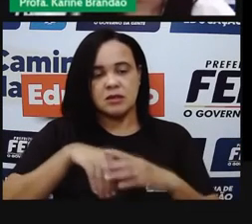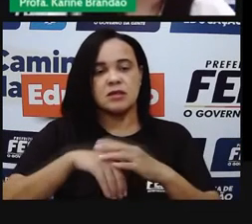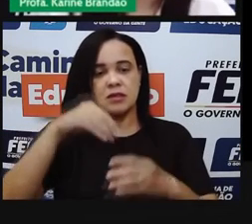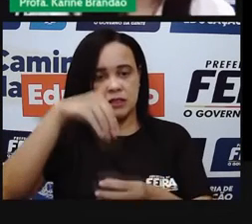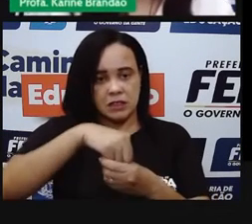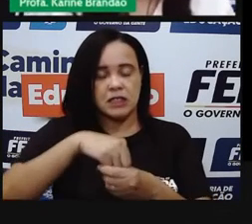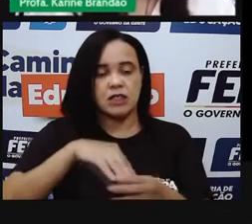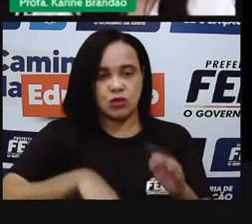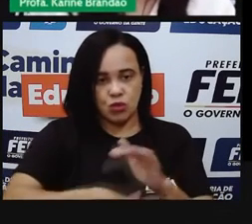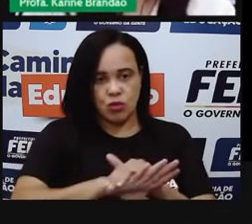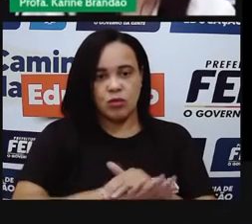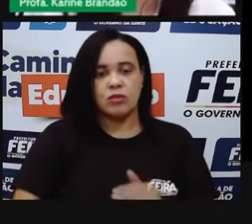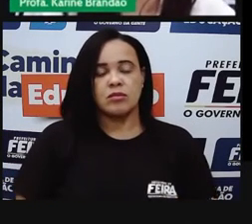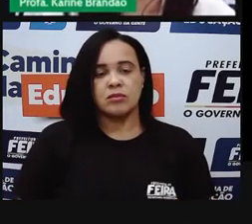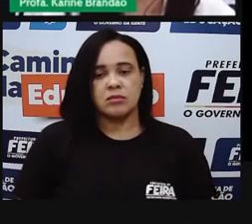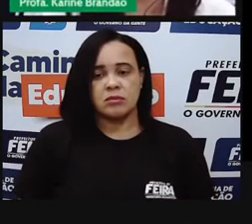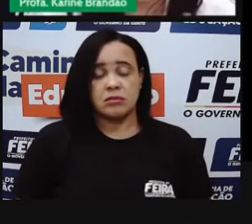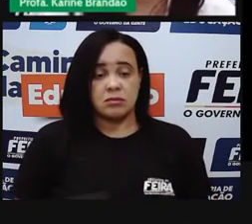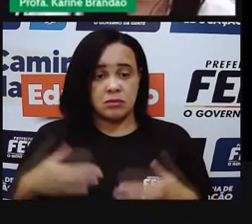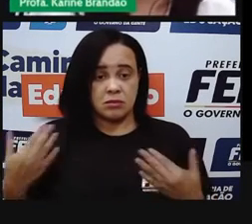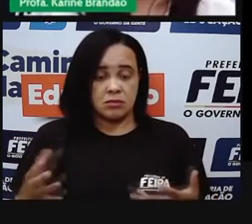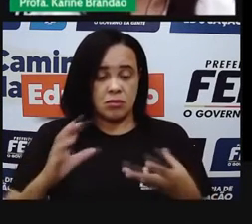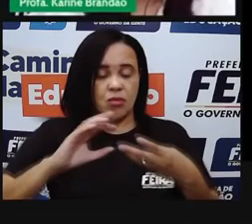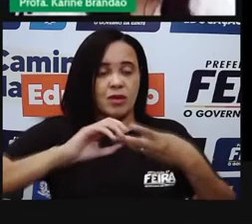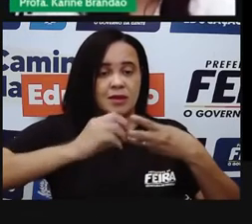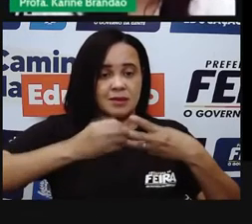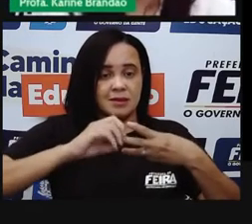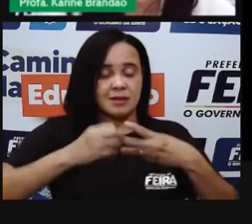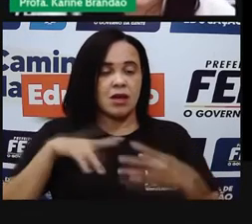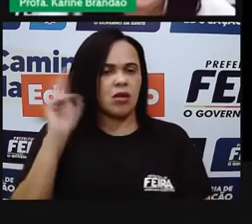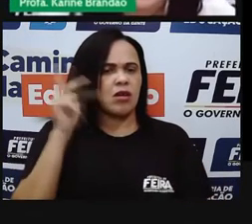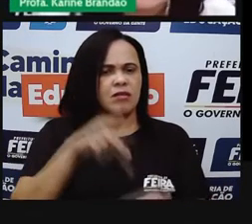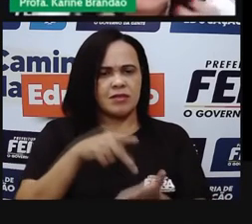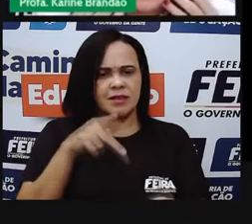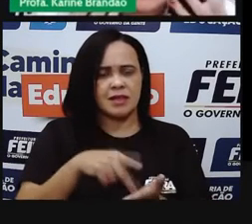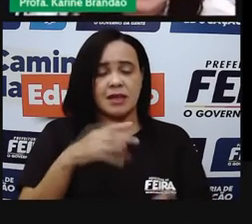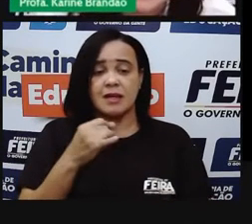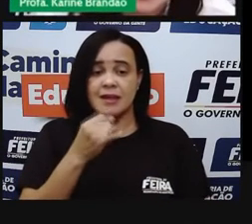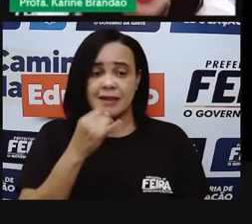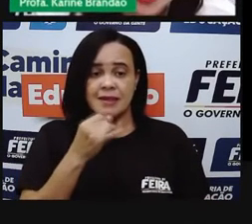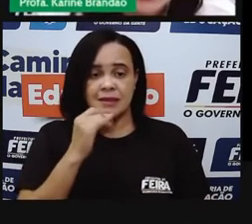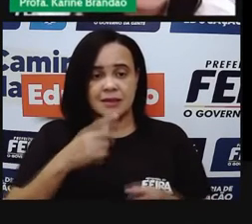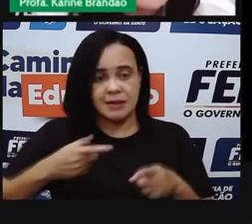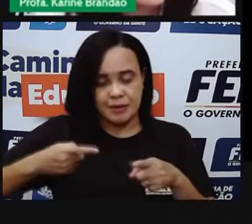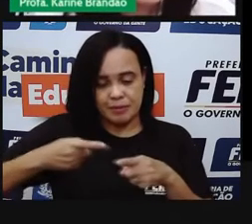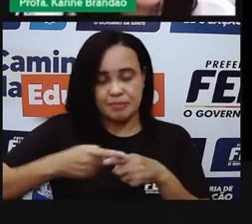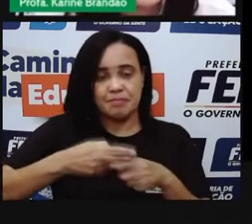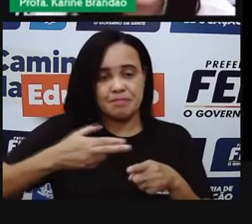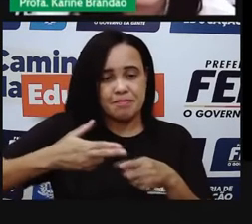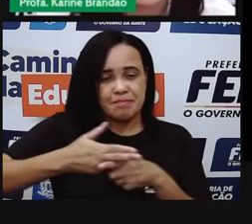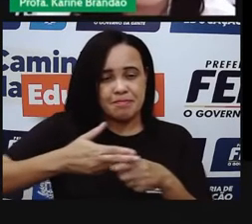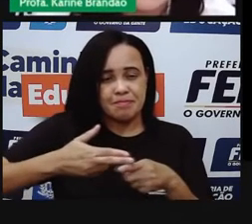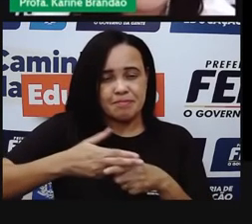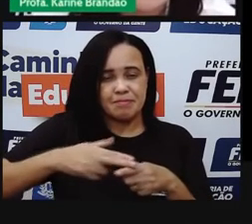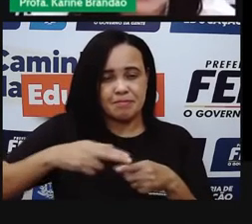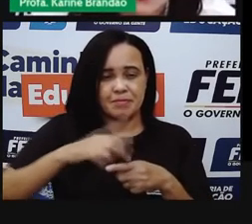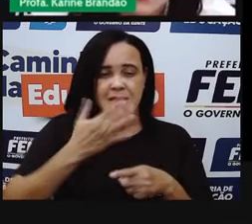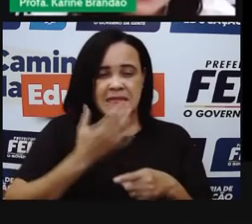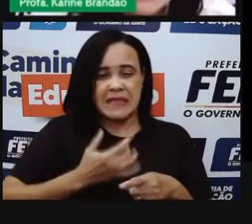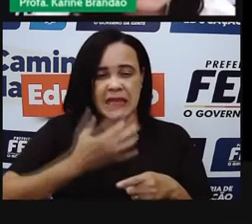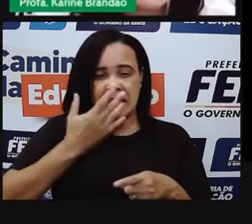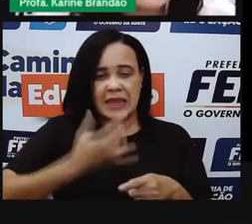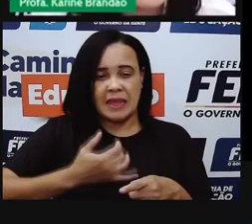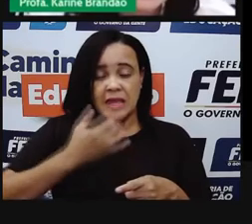Vamos seguindo. Então, uma célula de verdade, se a gente faz um corte e vê no microscópio, como é que a gente vê,